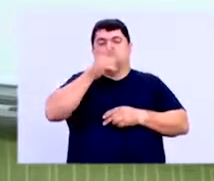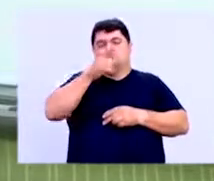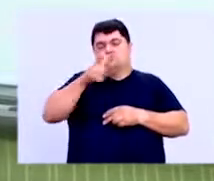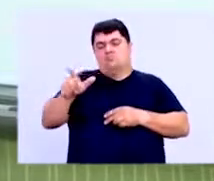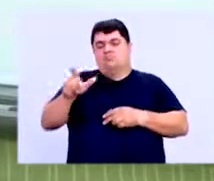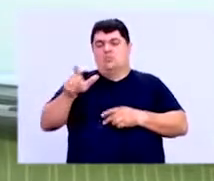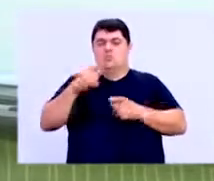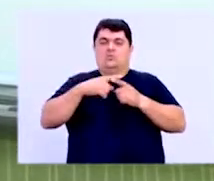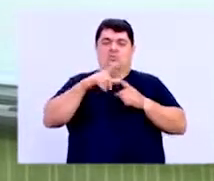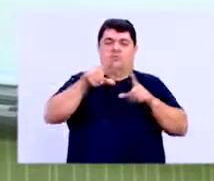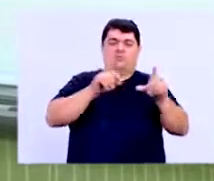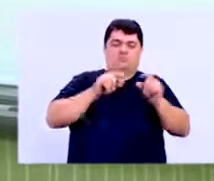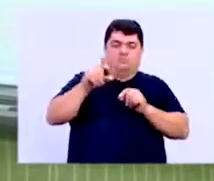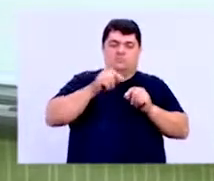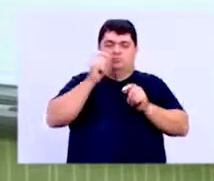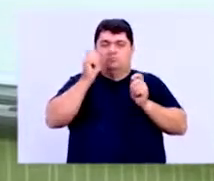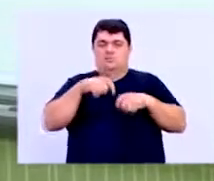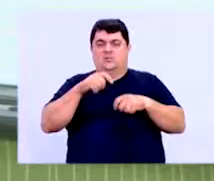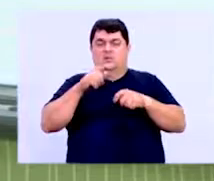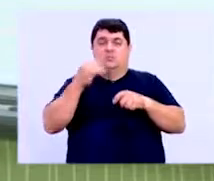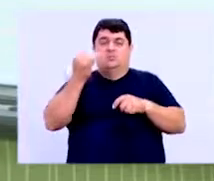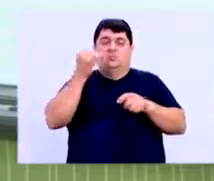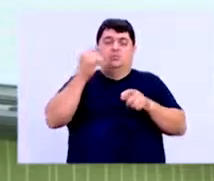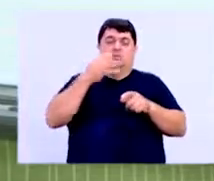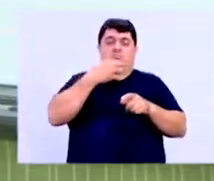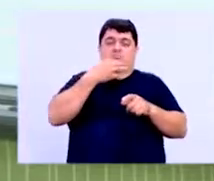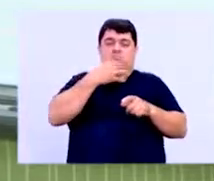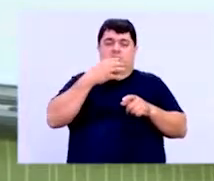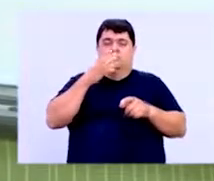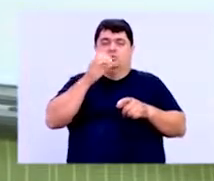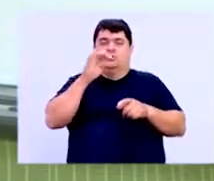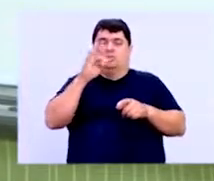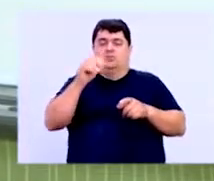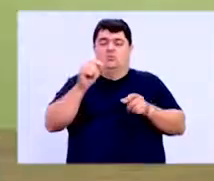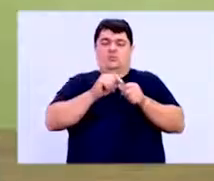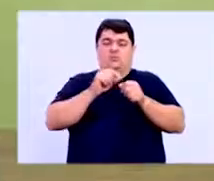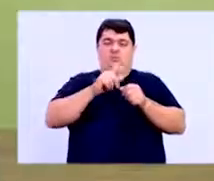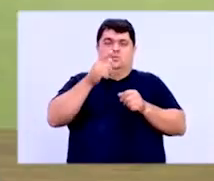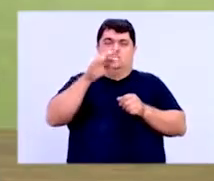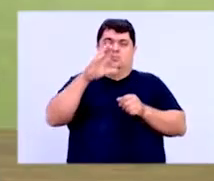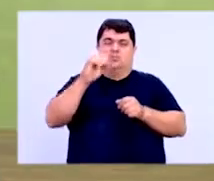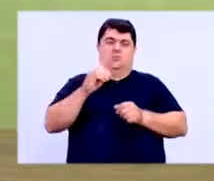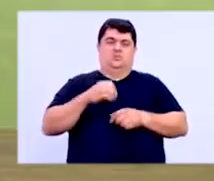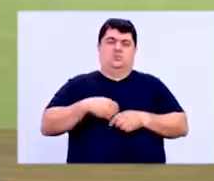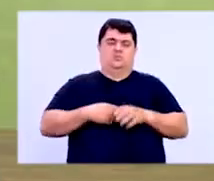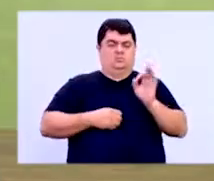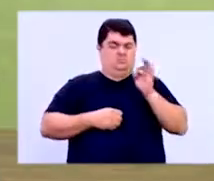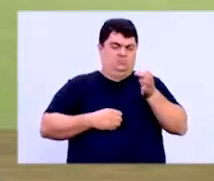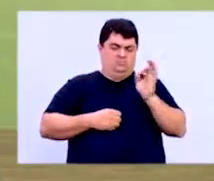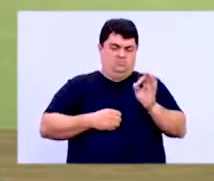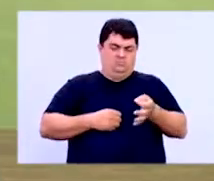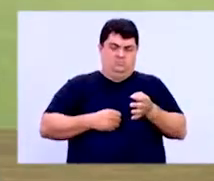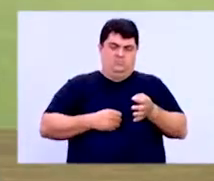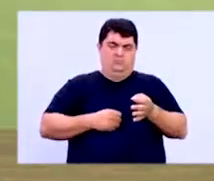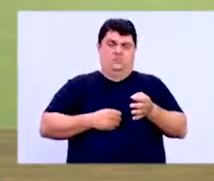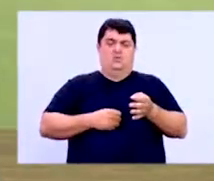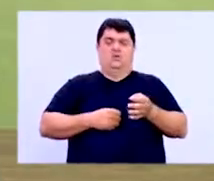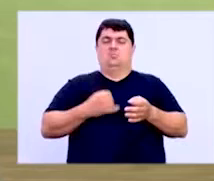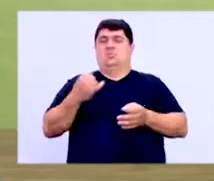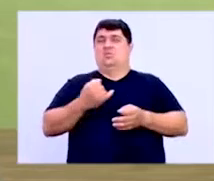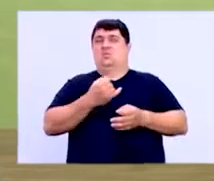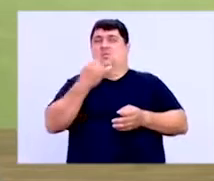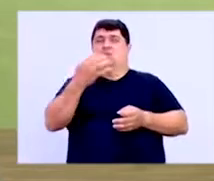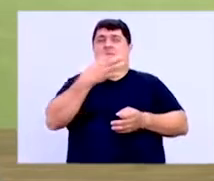ajuda de tomada. E a importância de conhecer os custos na formação do preço. Concorda comigo, professor? Com certeza, extremamente necessário